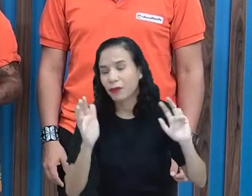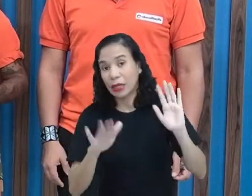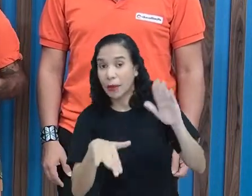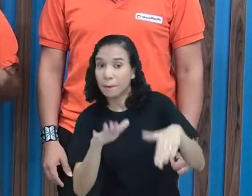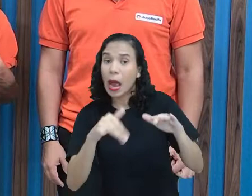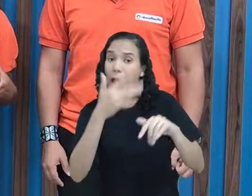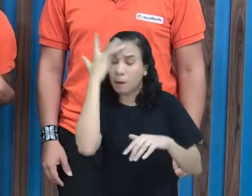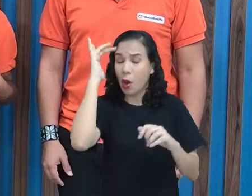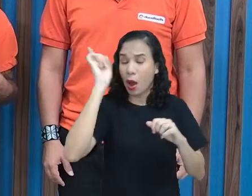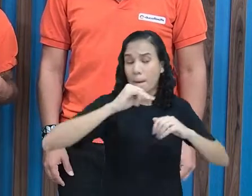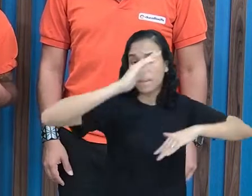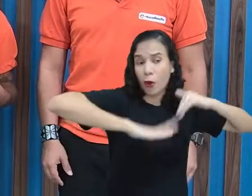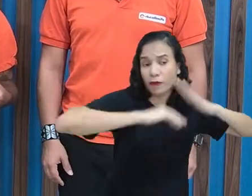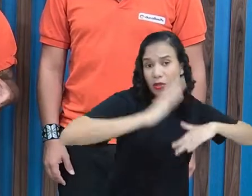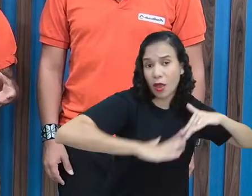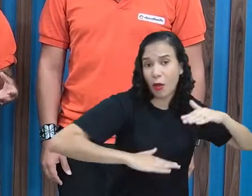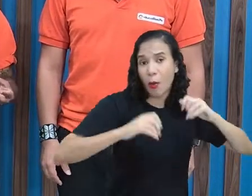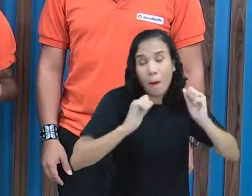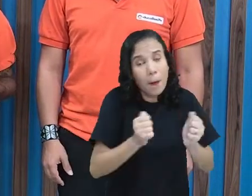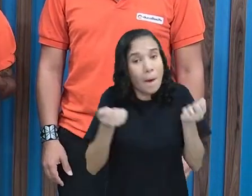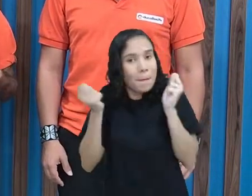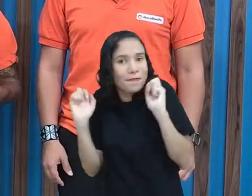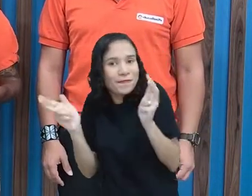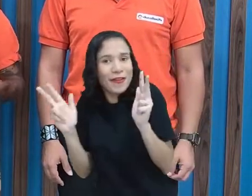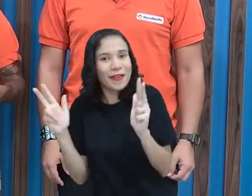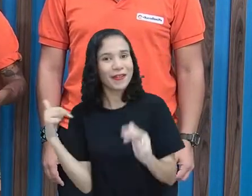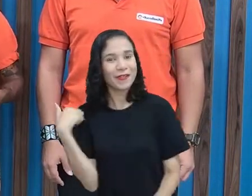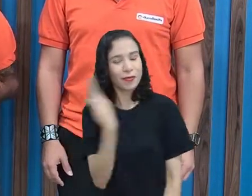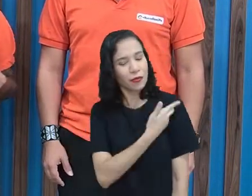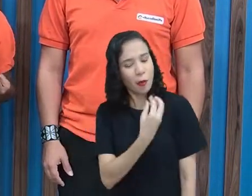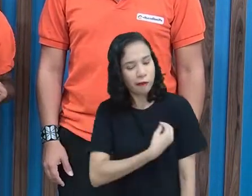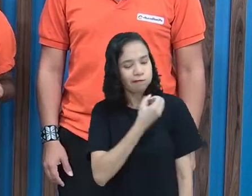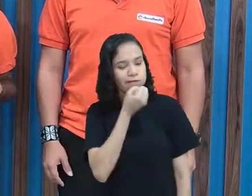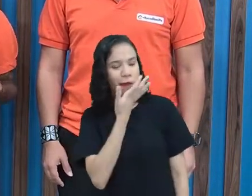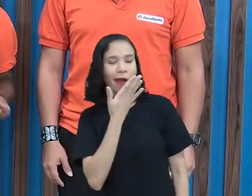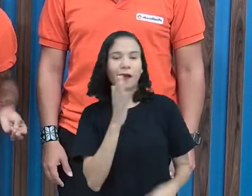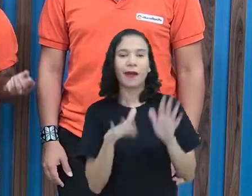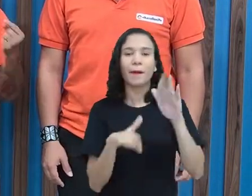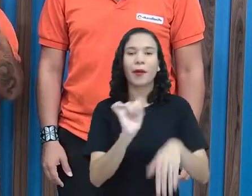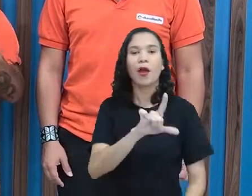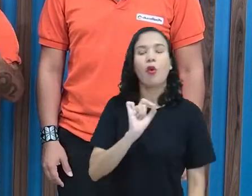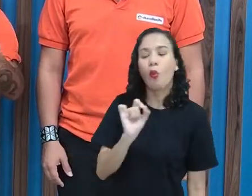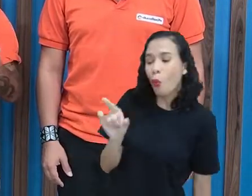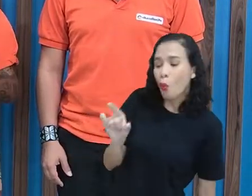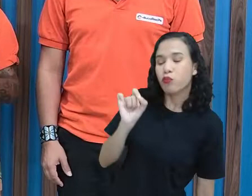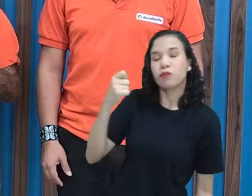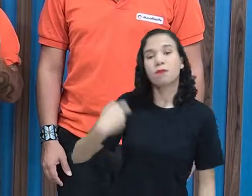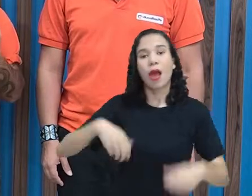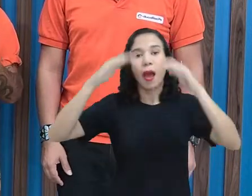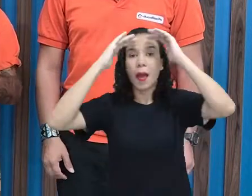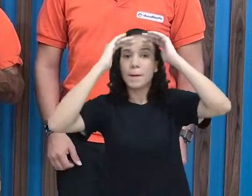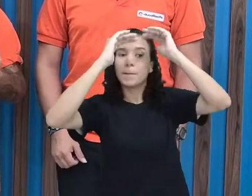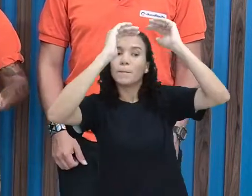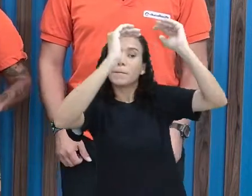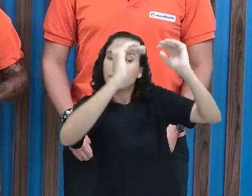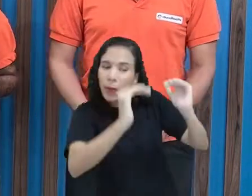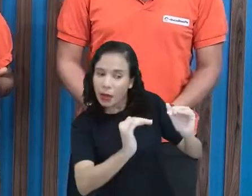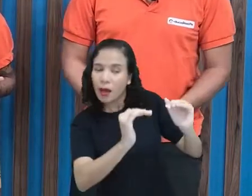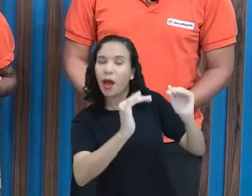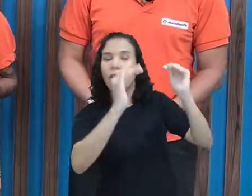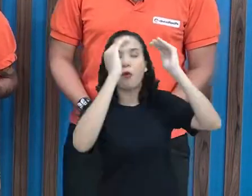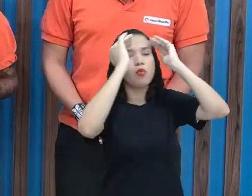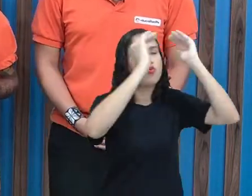para outras é lazer. E a gente pode viver muito bem conforme as nossas escolhas, mas respeitando justamente